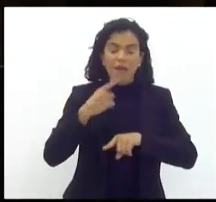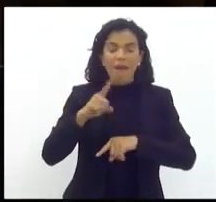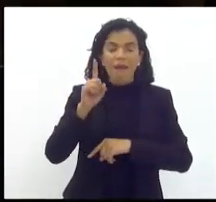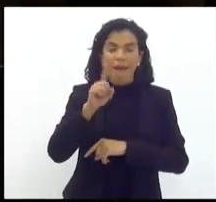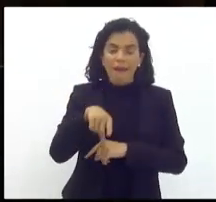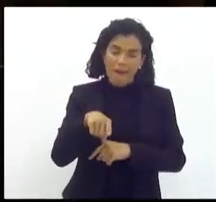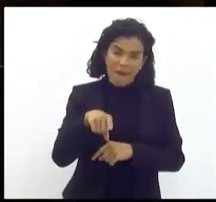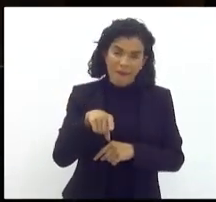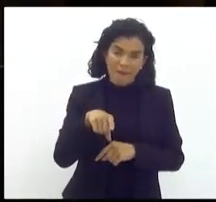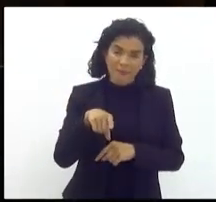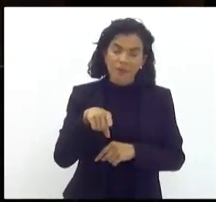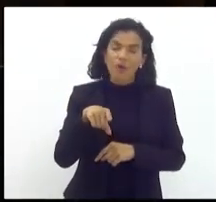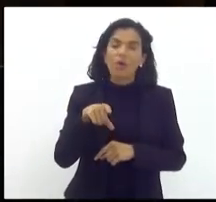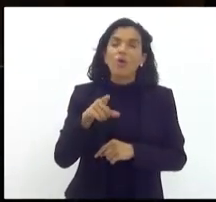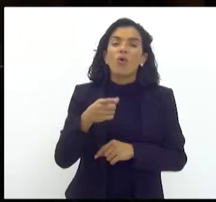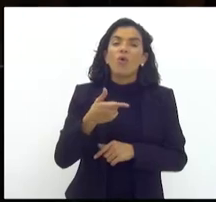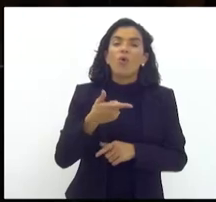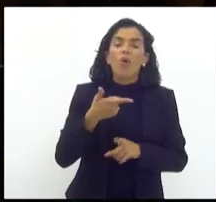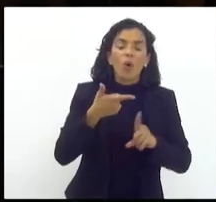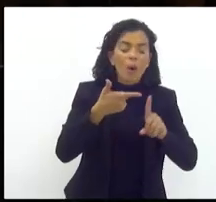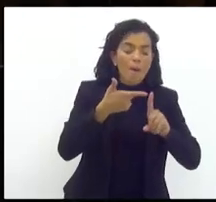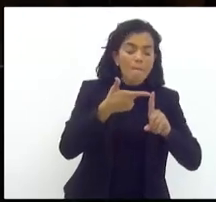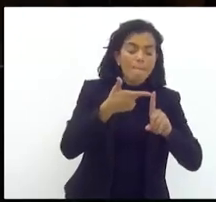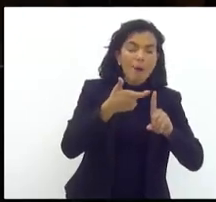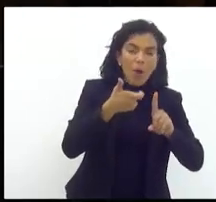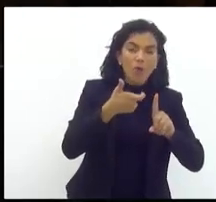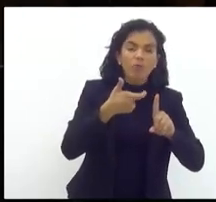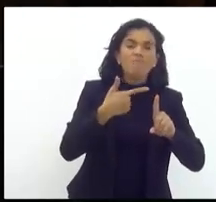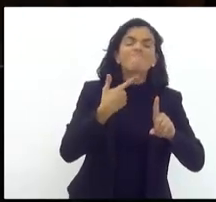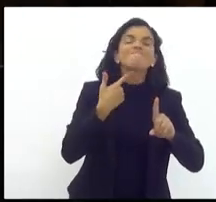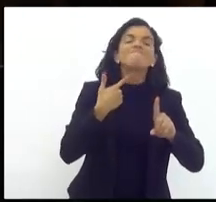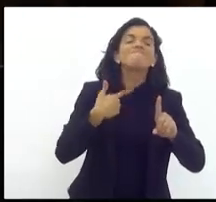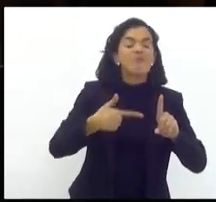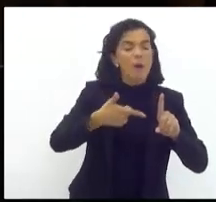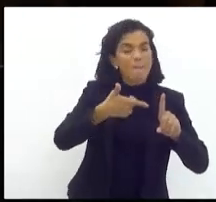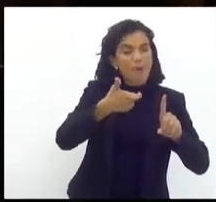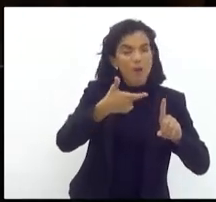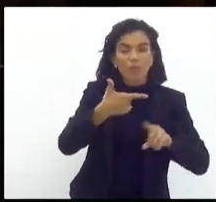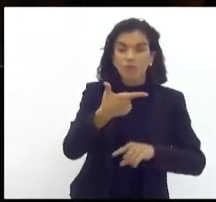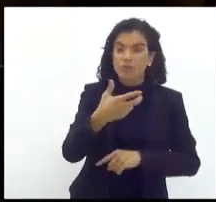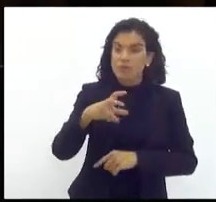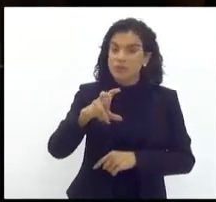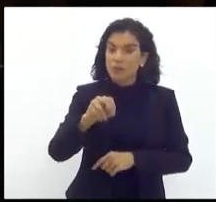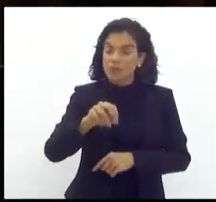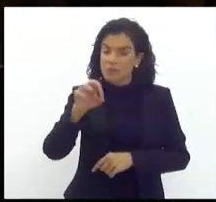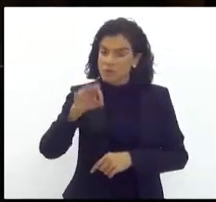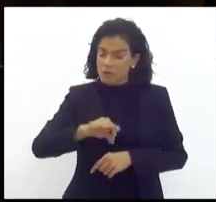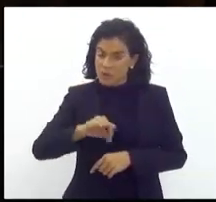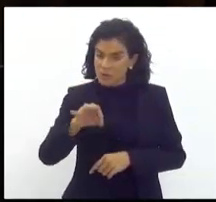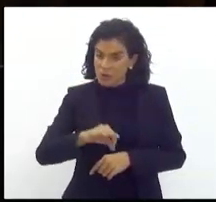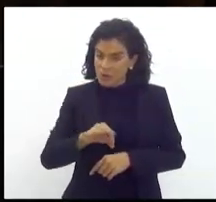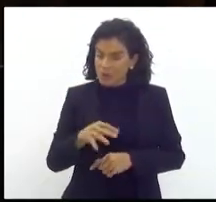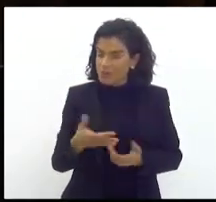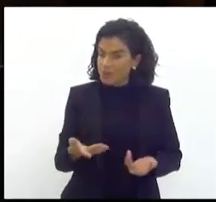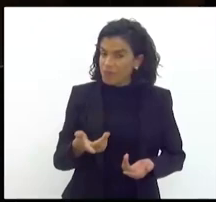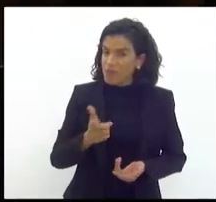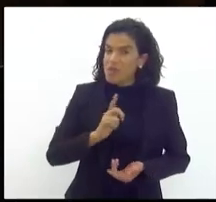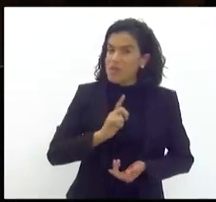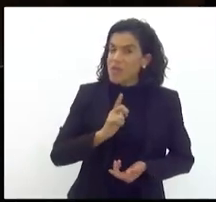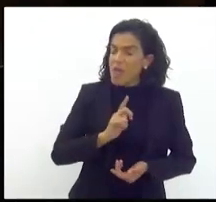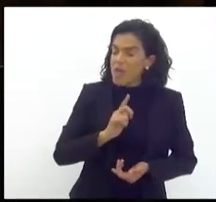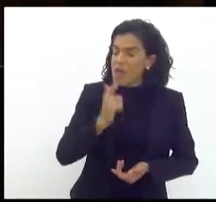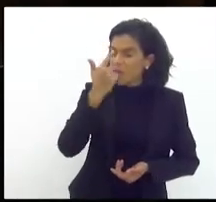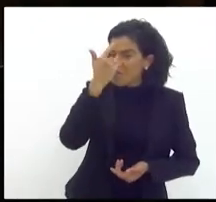foi homicídio doloroso Presidente o aumento em 250%. mas temos uma